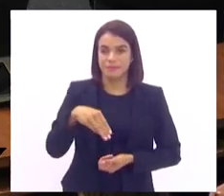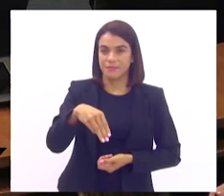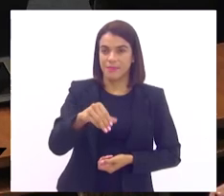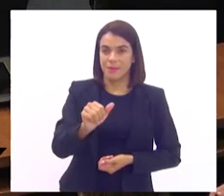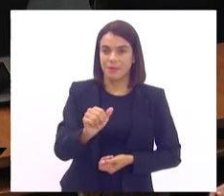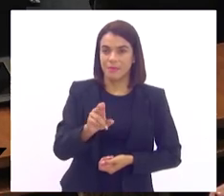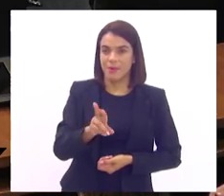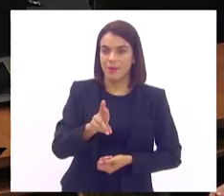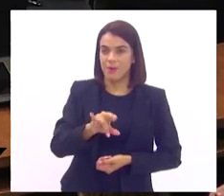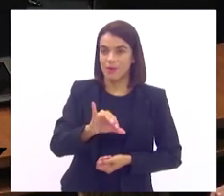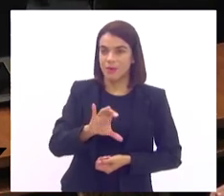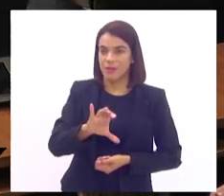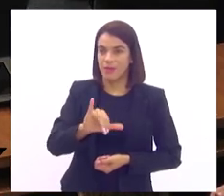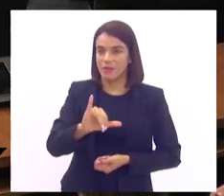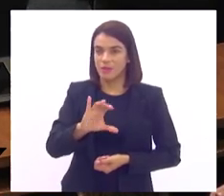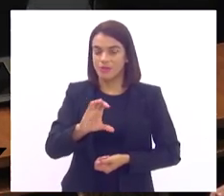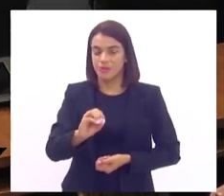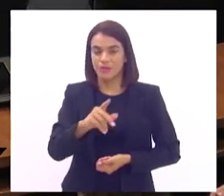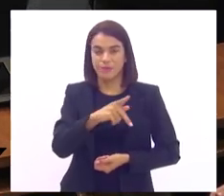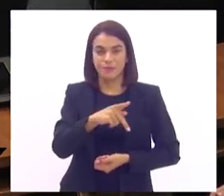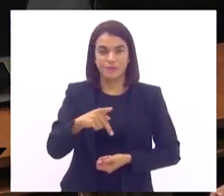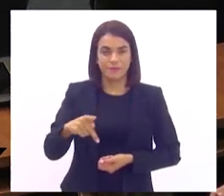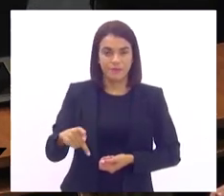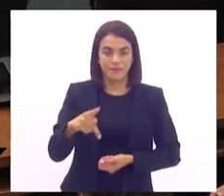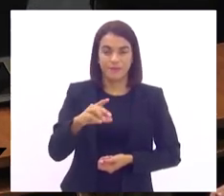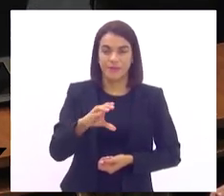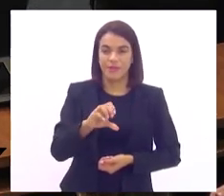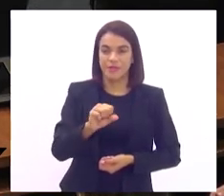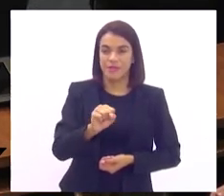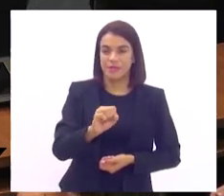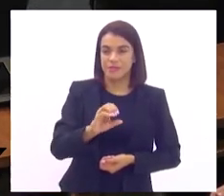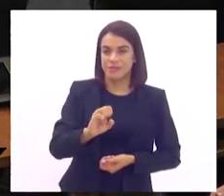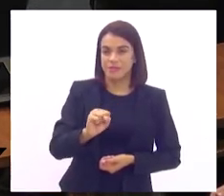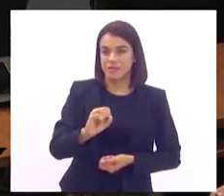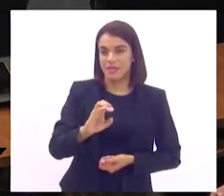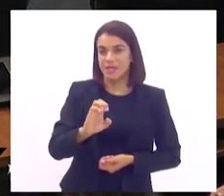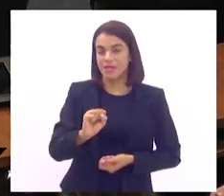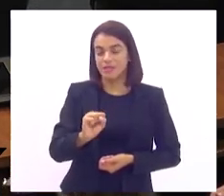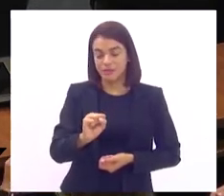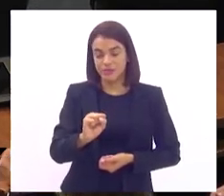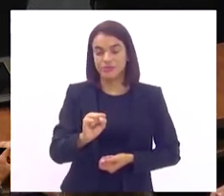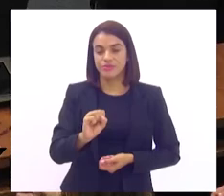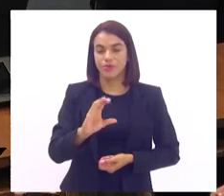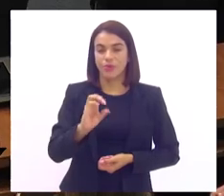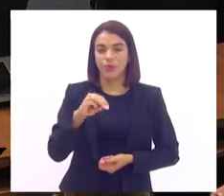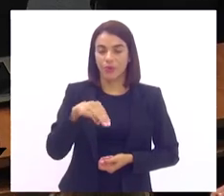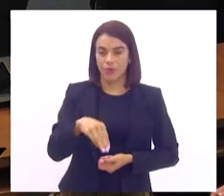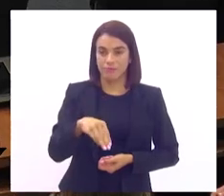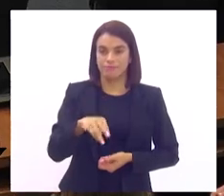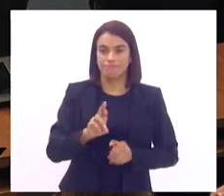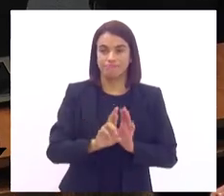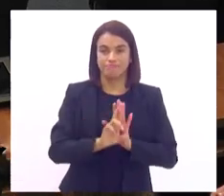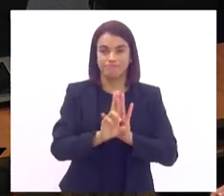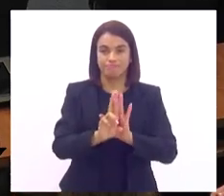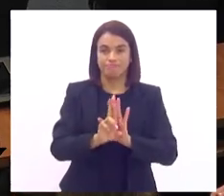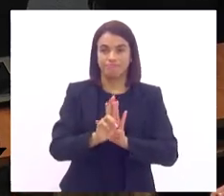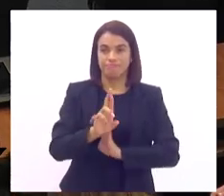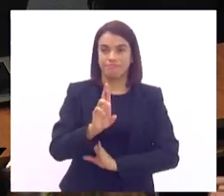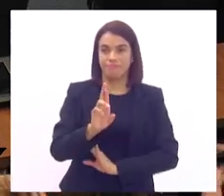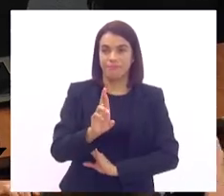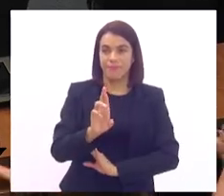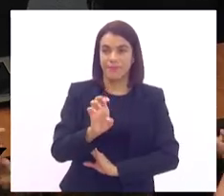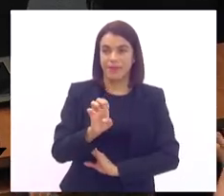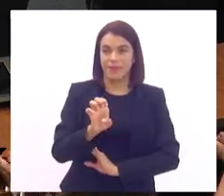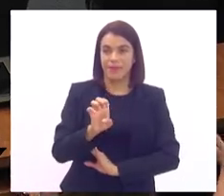Maurício Germano da Luz, presidente da Sescom RJ, representado pelo senhor Renato Mansur.